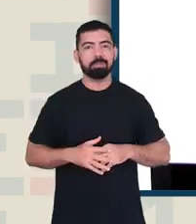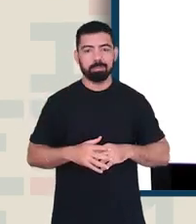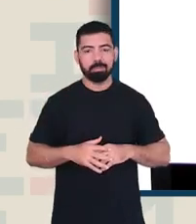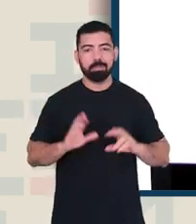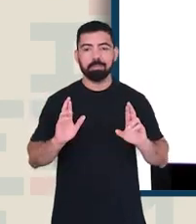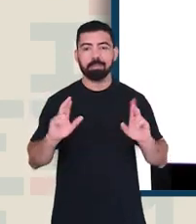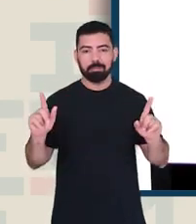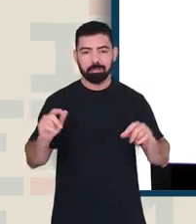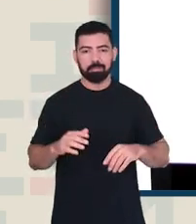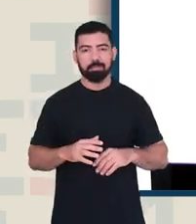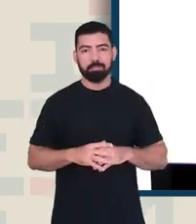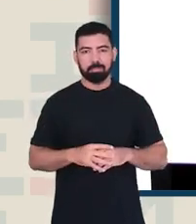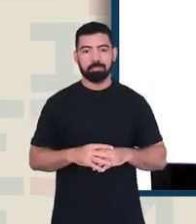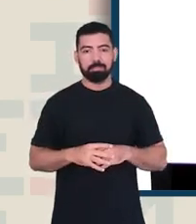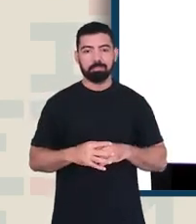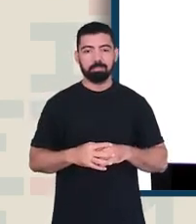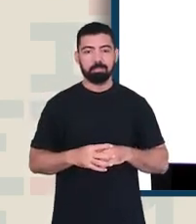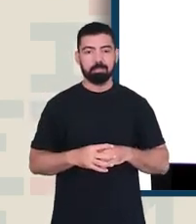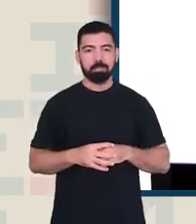Diferente.